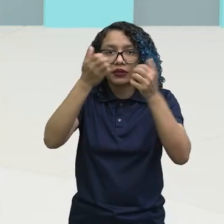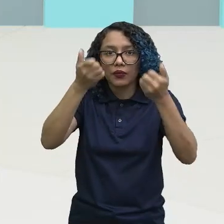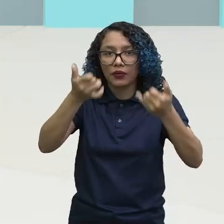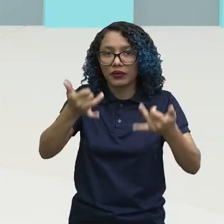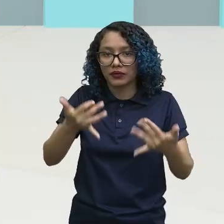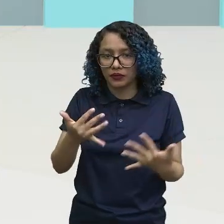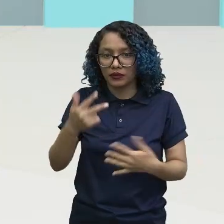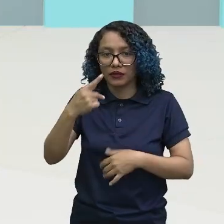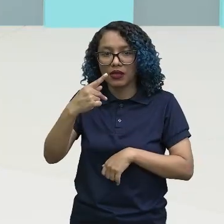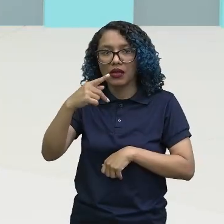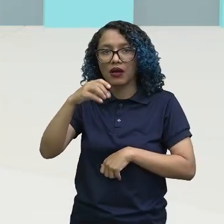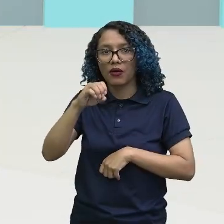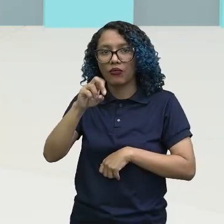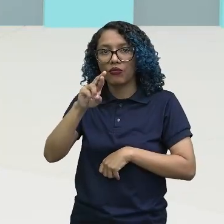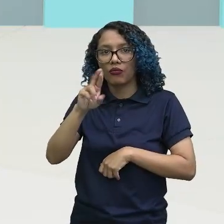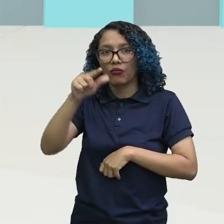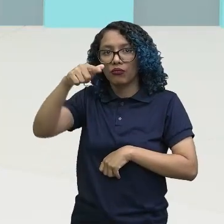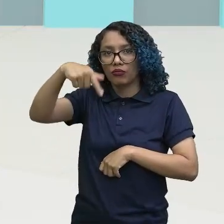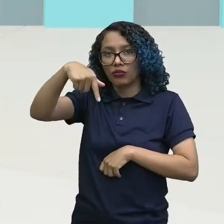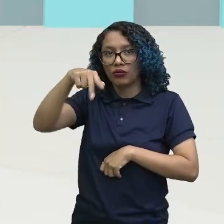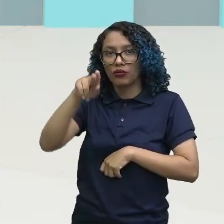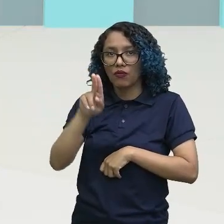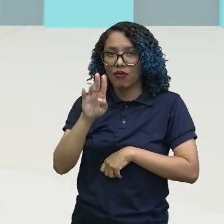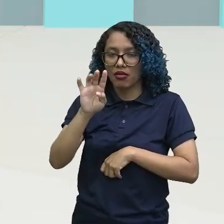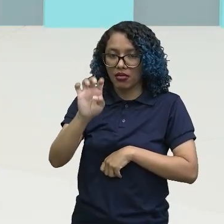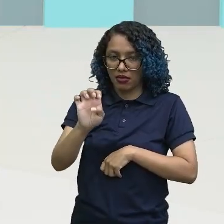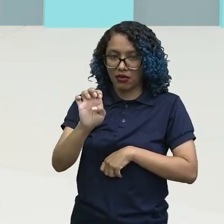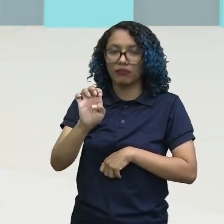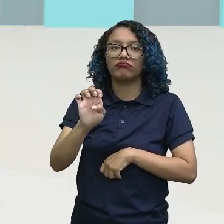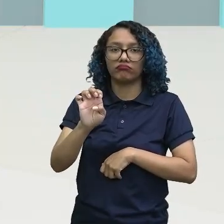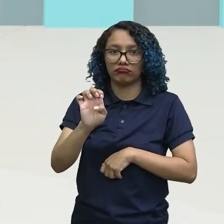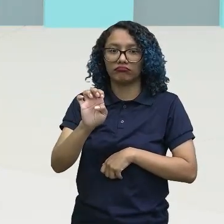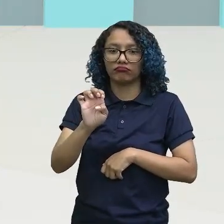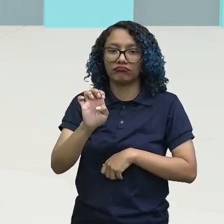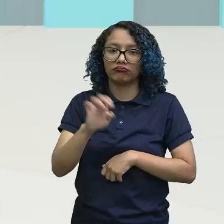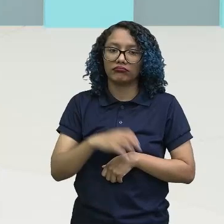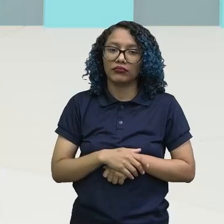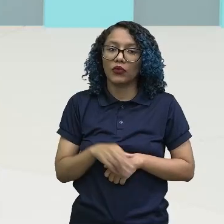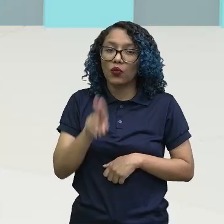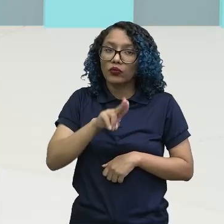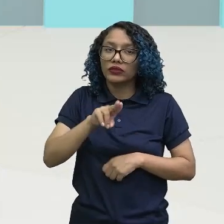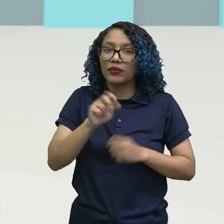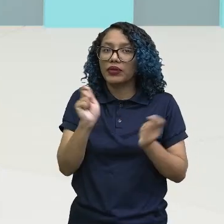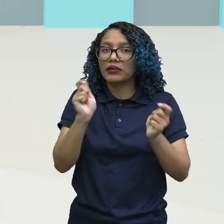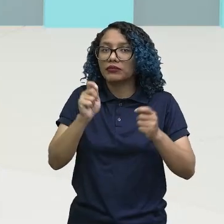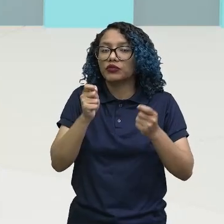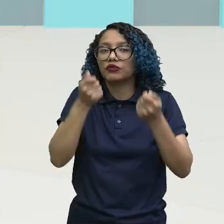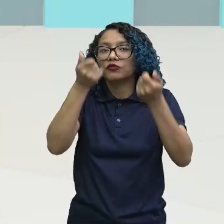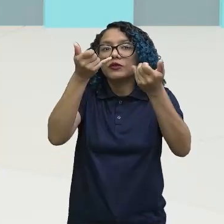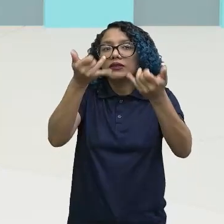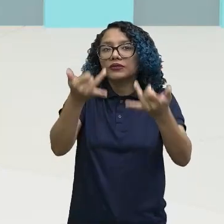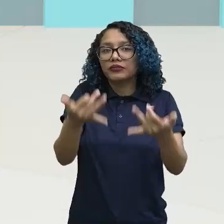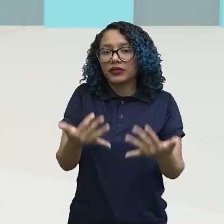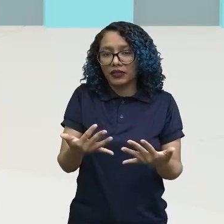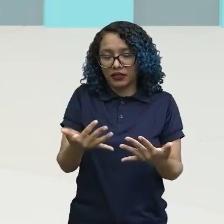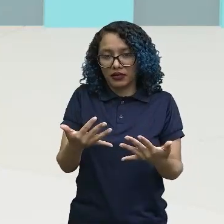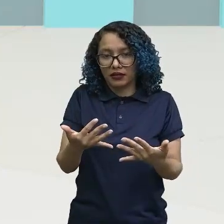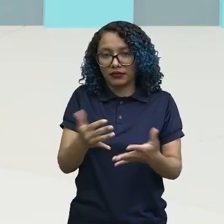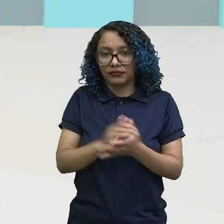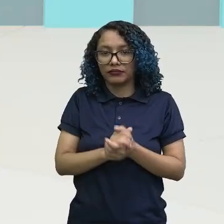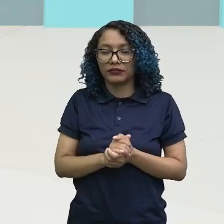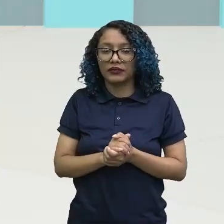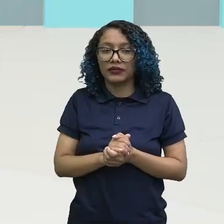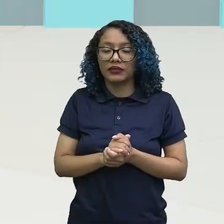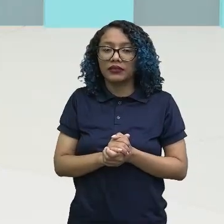explicativa. Está dando ideia de uma explicação, uma justificativa, o porquê de não ter feito alguma coisa. No caso aqui, o professor